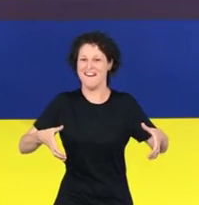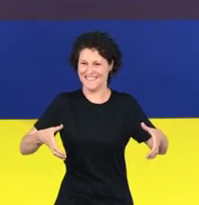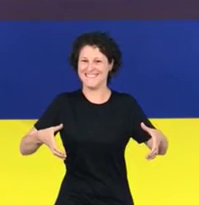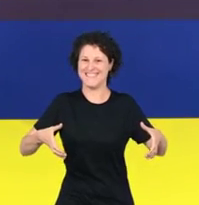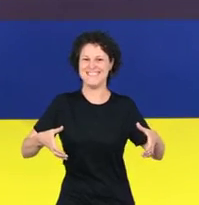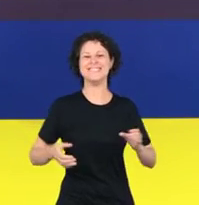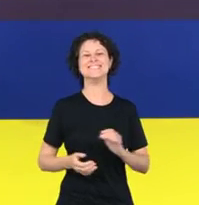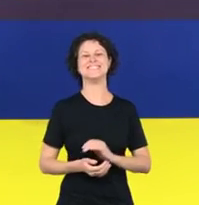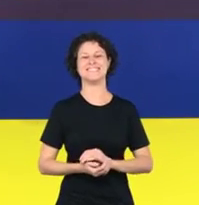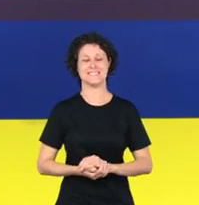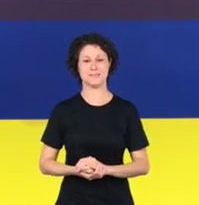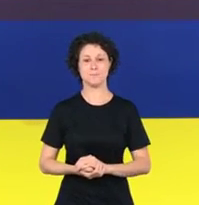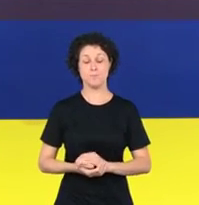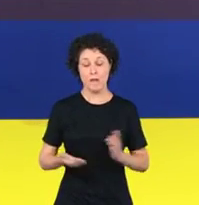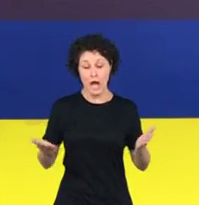Bem misturado.